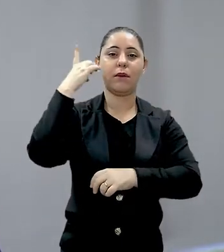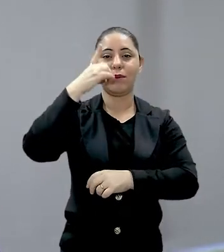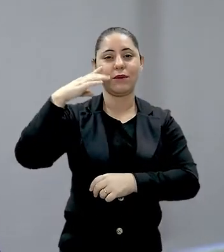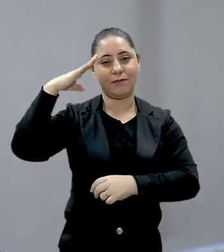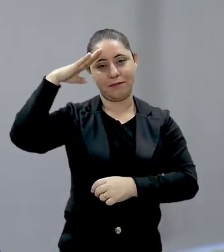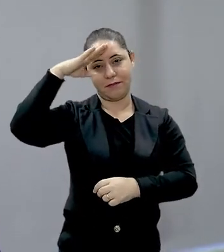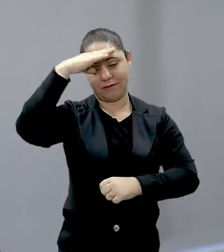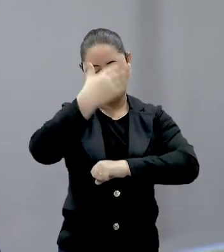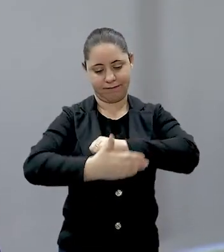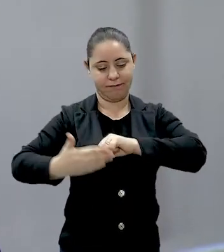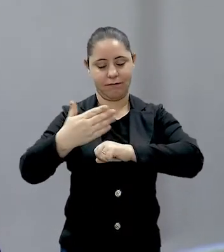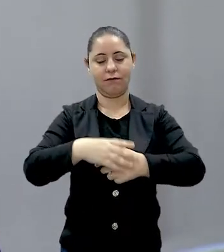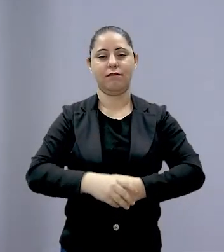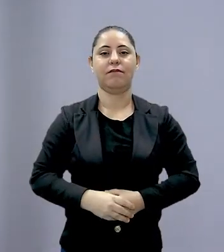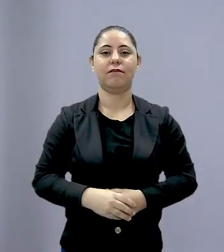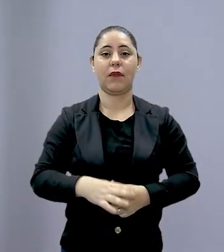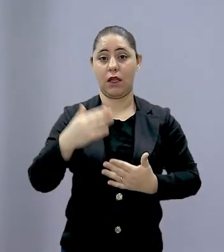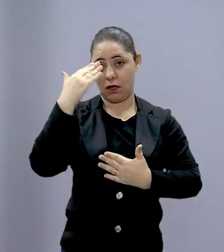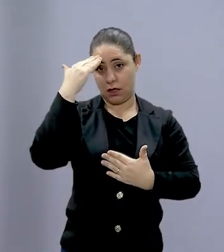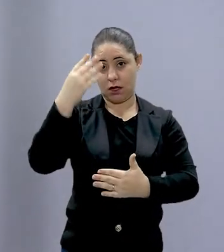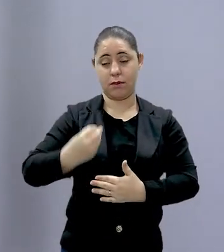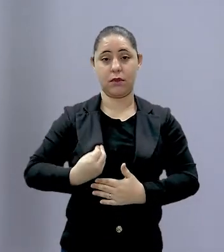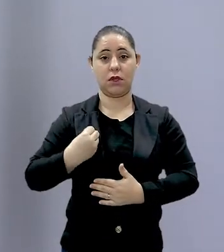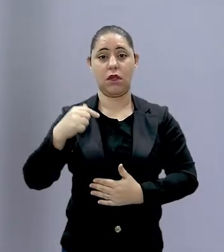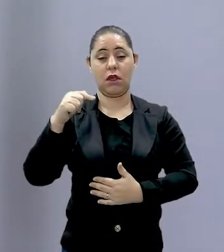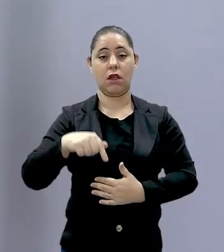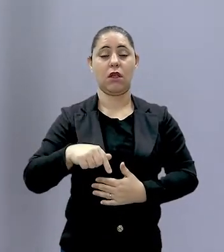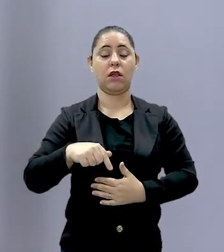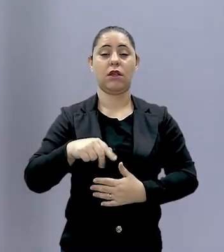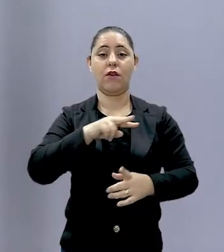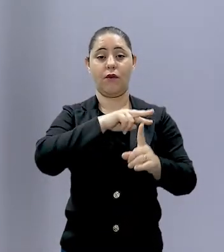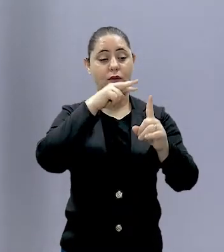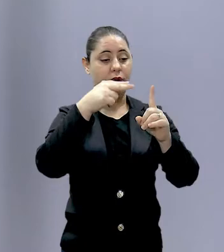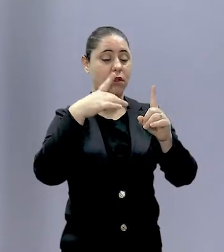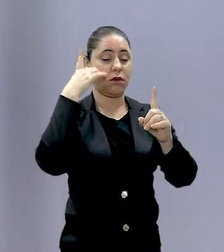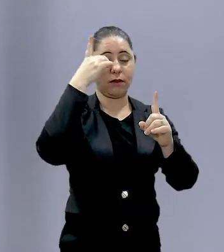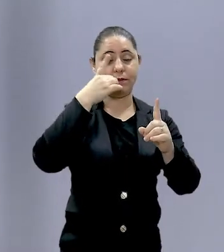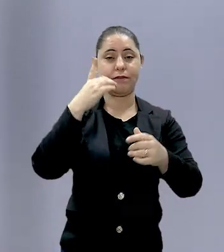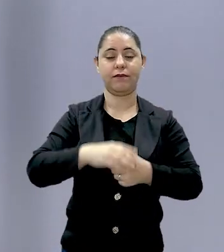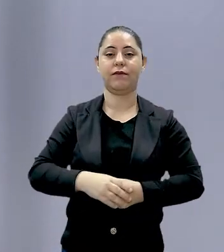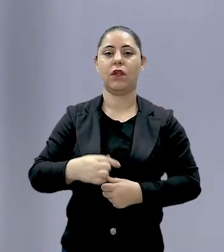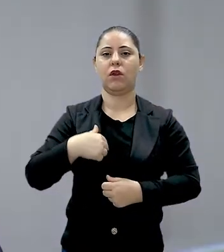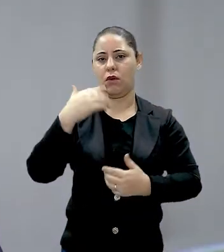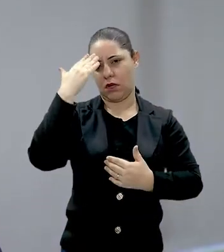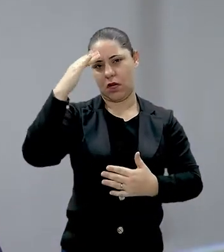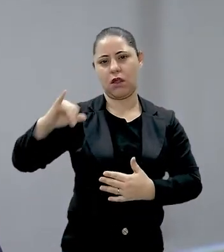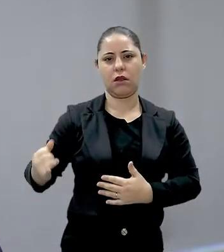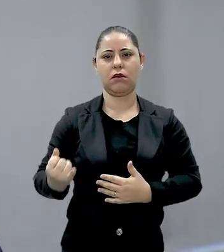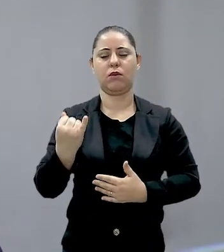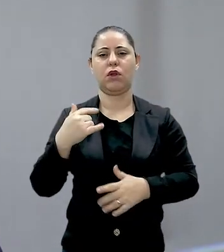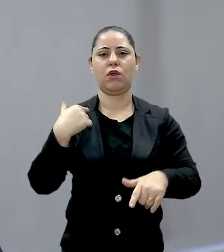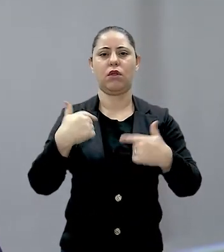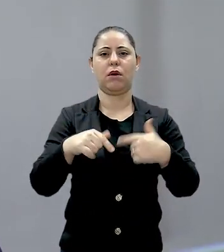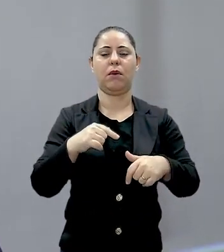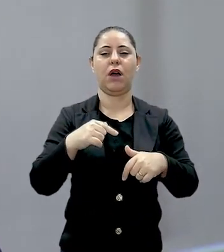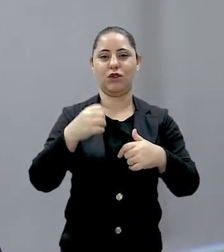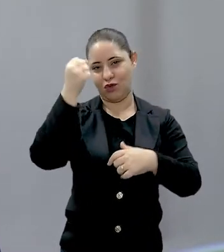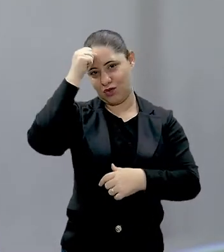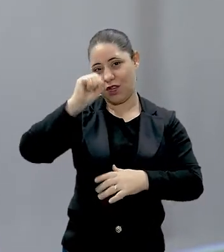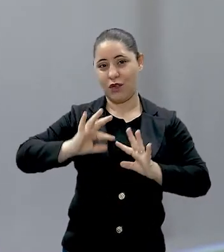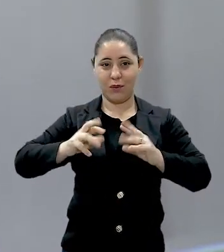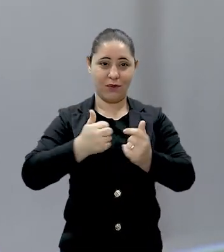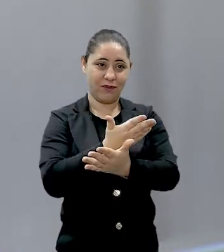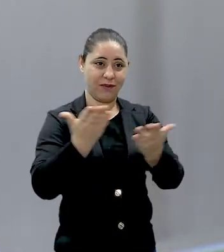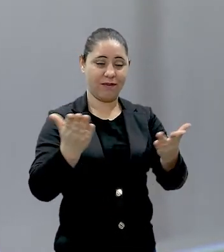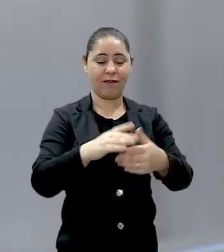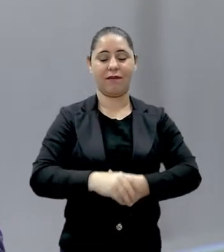companheiro deputado Cabalmi também defendia. Deputado, agradecer a presença do senhor aqui no programa Visão Parlamentar. Eu que agradeço a oportunidade, trabalho e sucesso